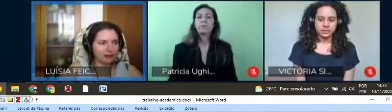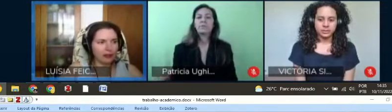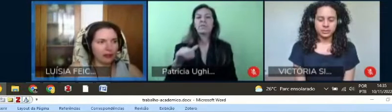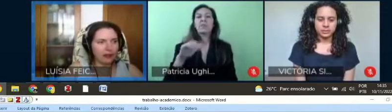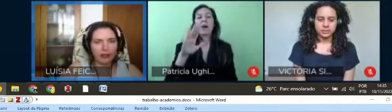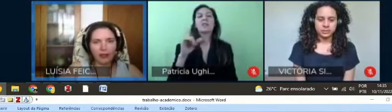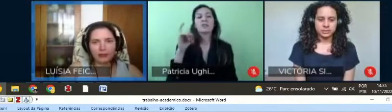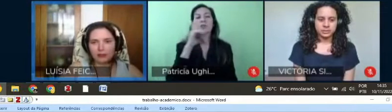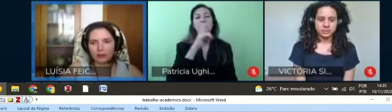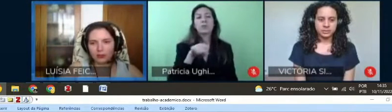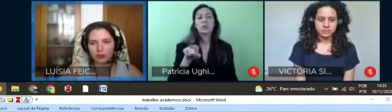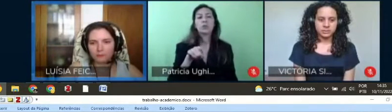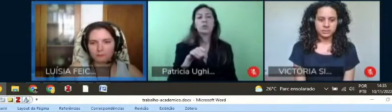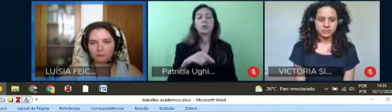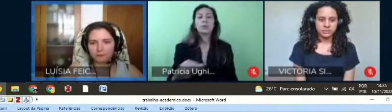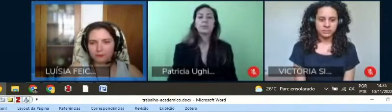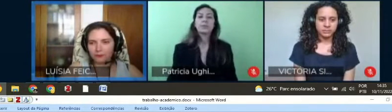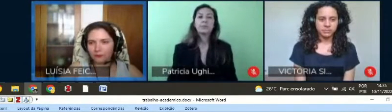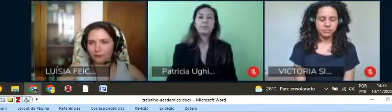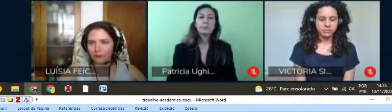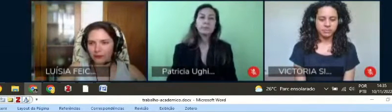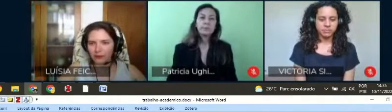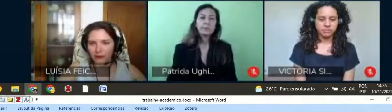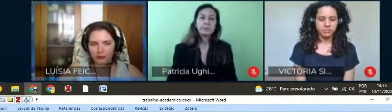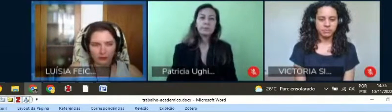e tabelas, e essa de